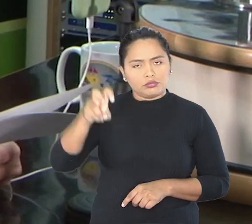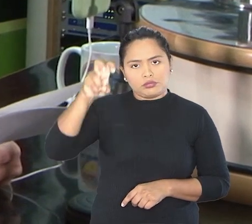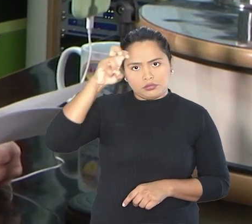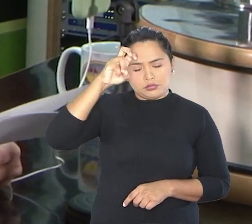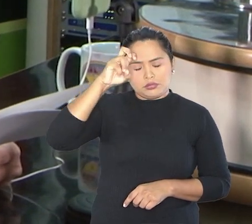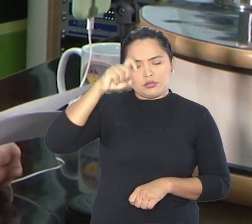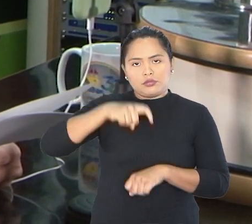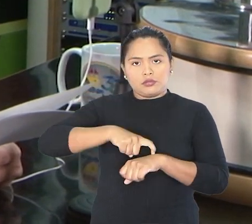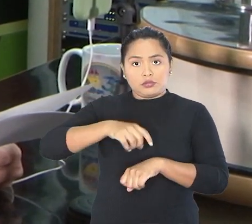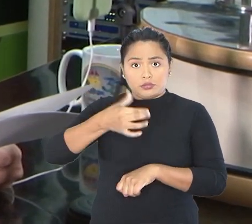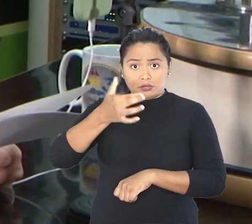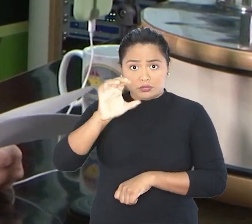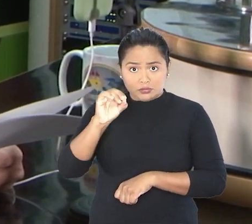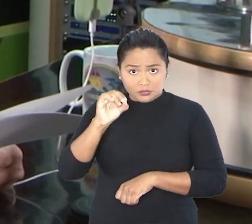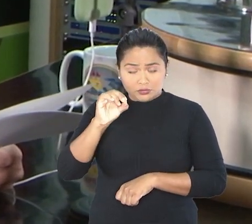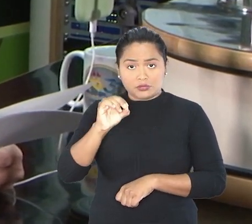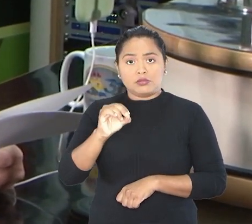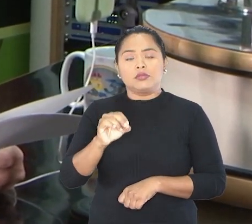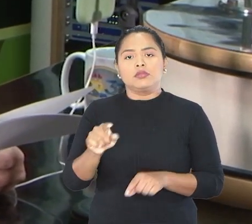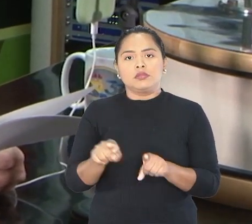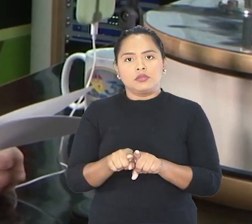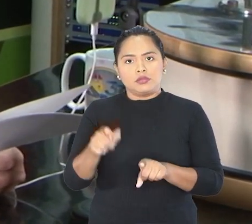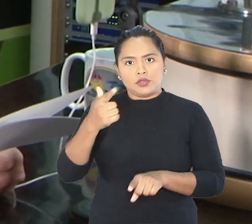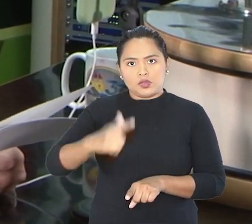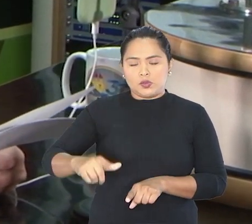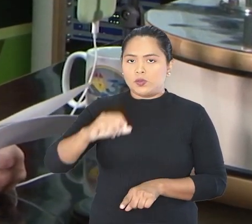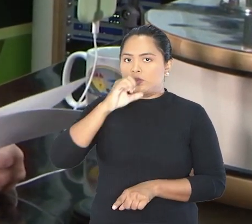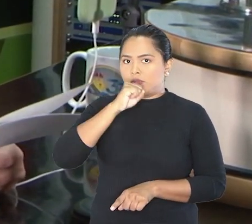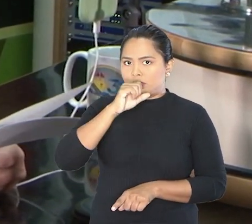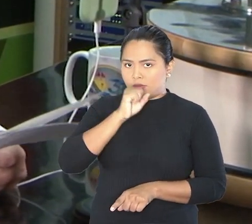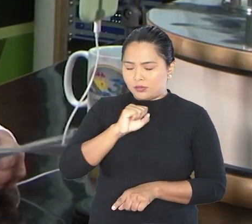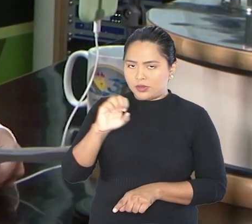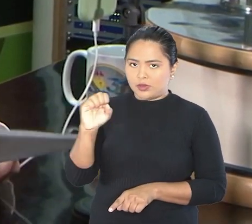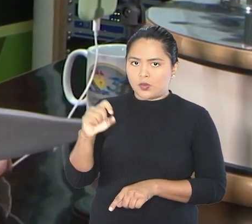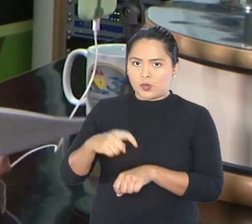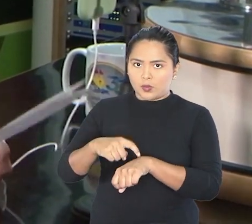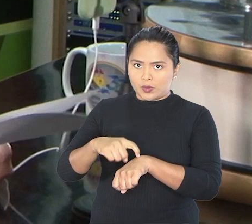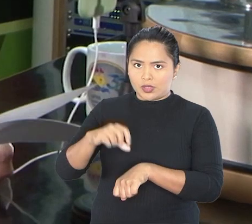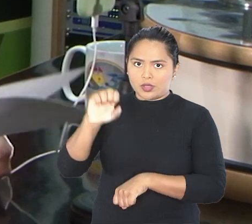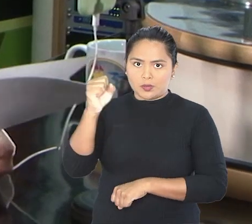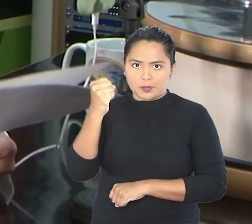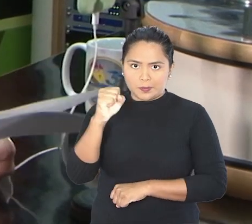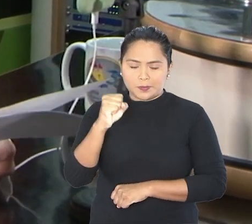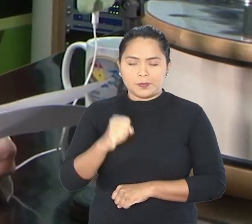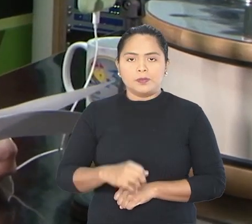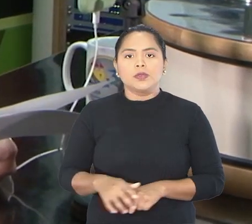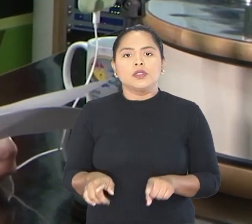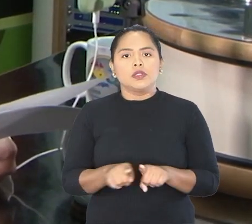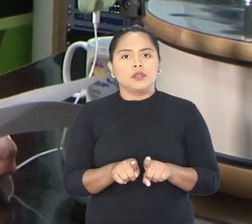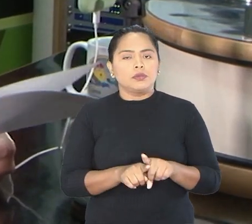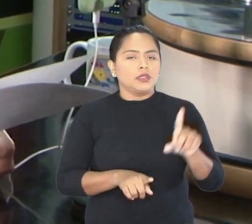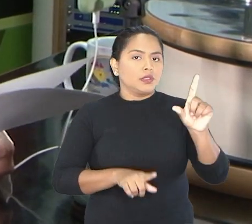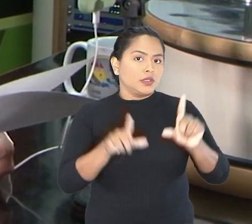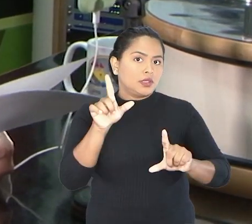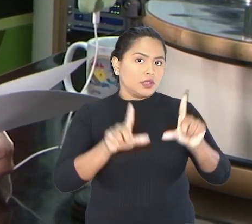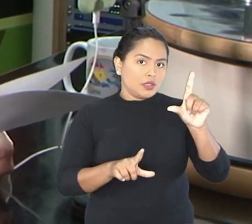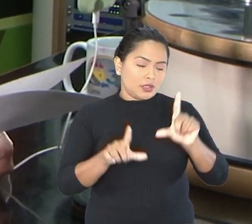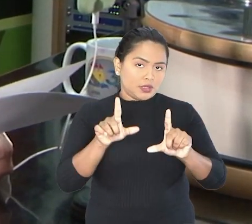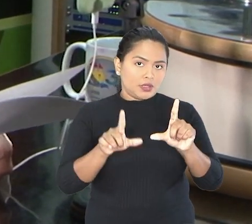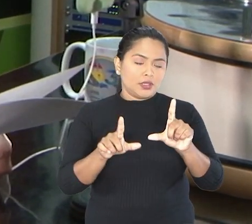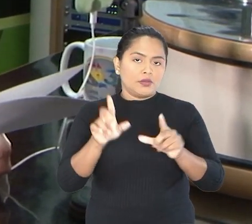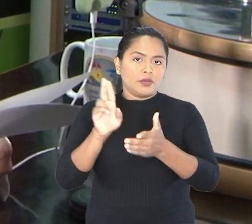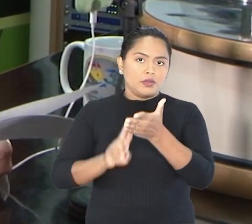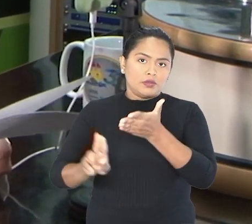quintas-feiras, às 10 horas da manhã, e com reprise aos sábados, às 8 horas da manhã. Também pela TV Universitária,